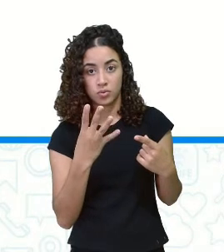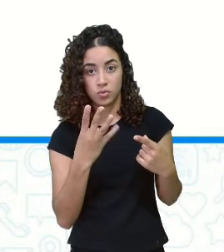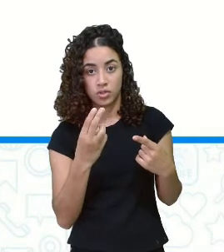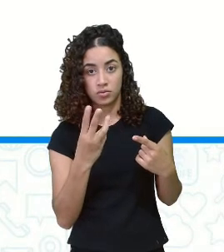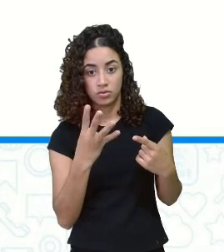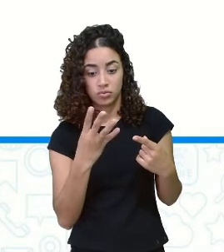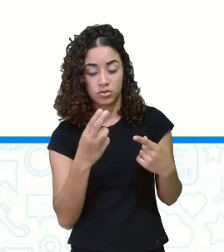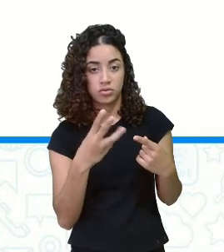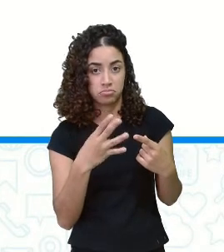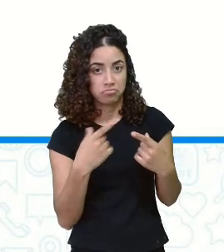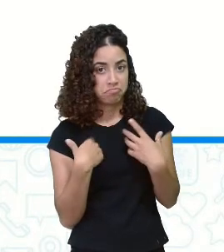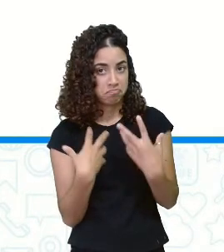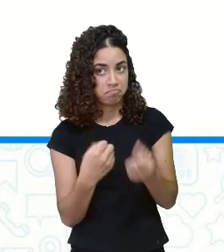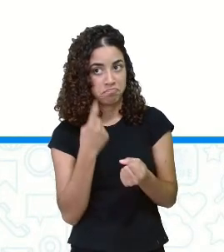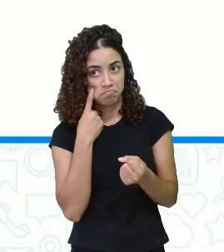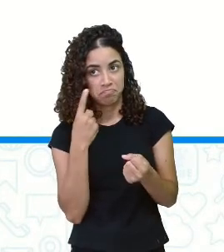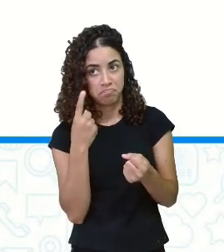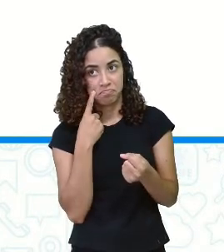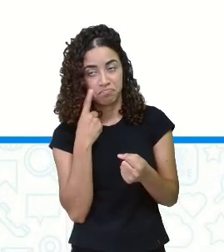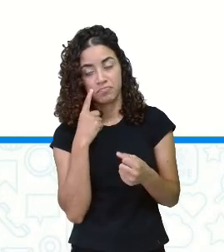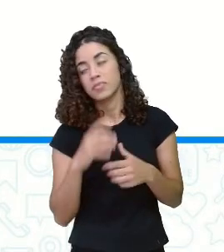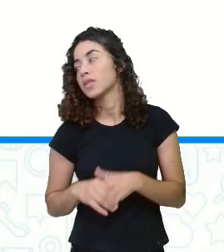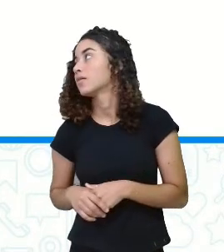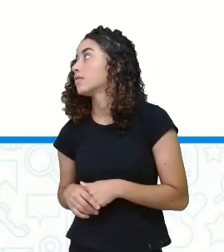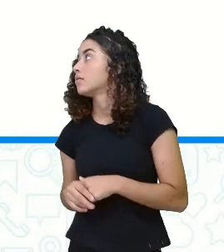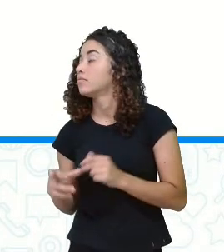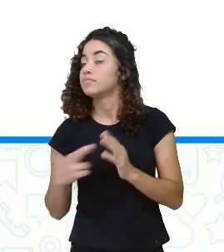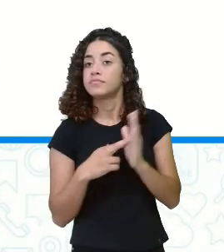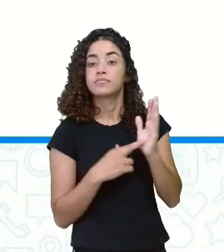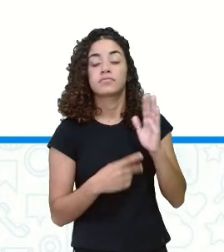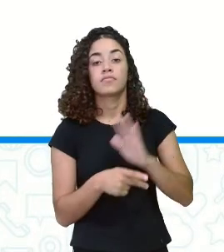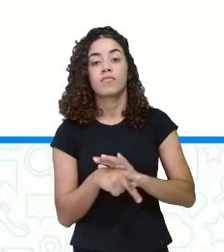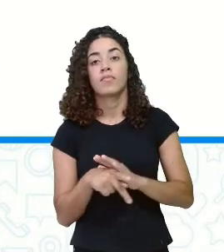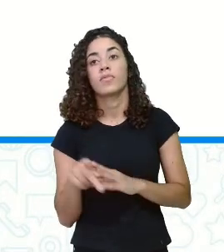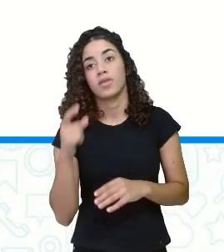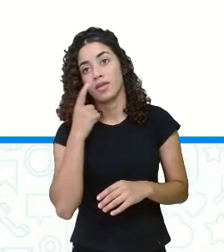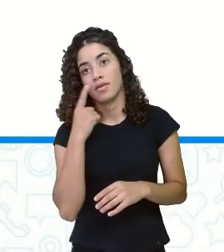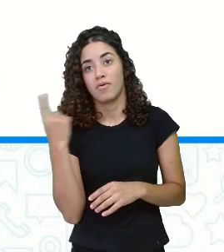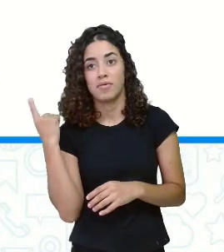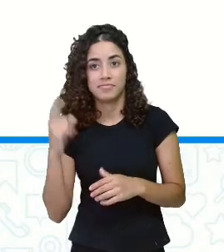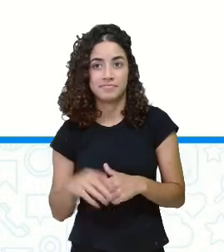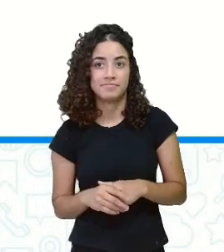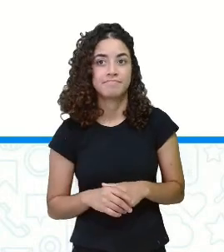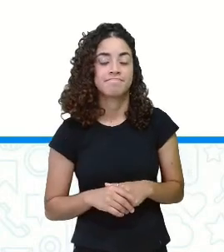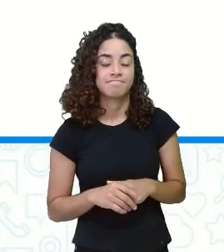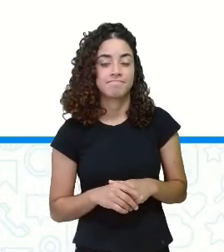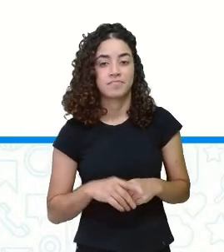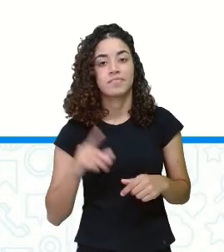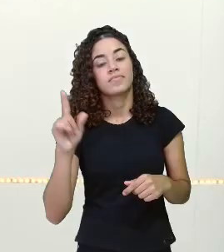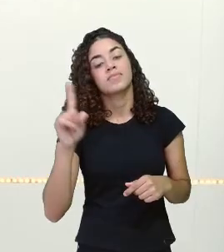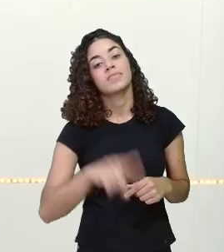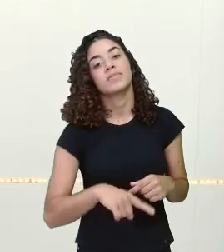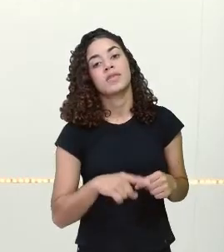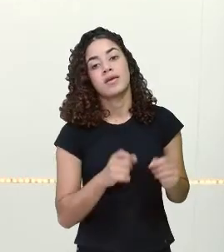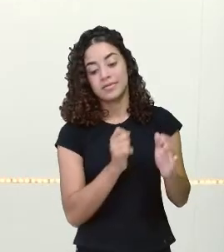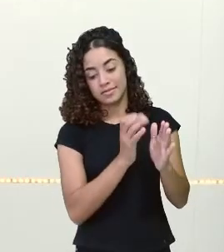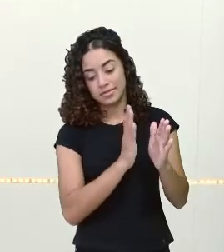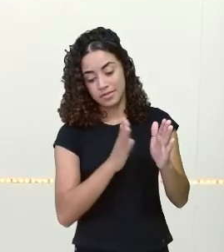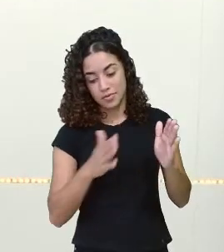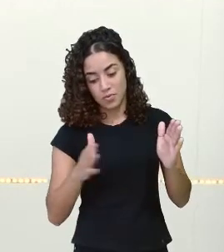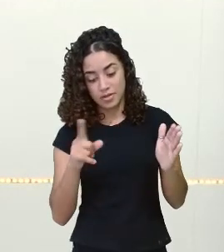aí, vamos lá, vamos para Pedro. A regularidade de Pedro, Miguel, exatamente, a sequência ali na reta